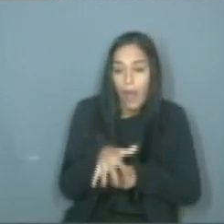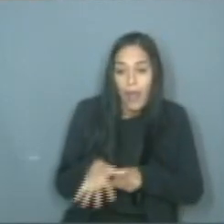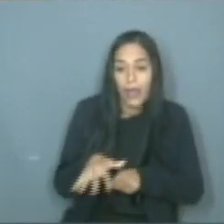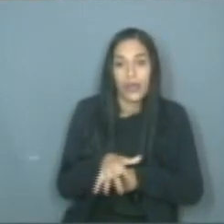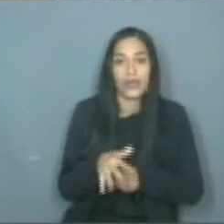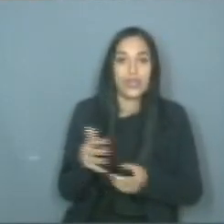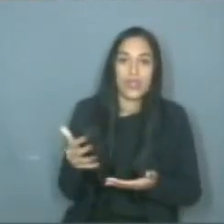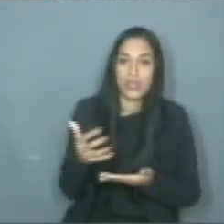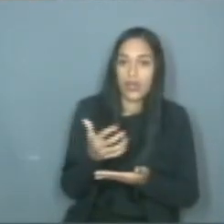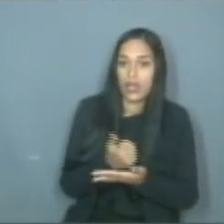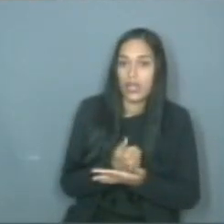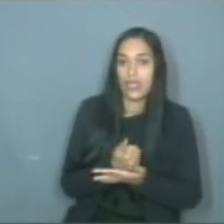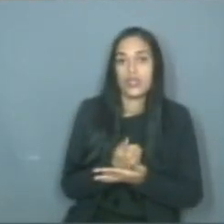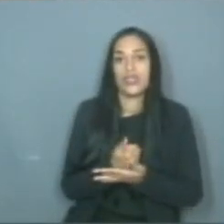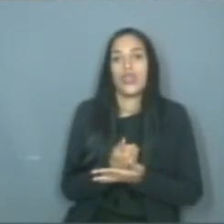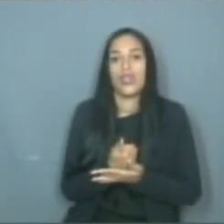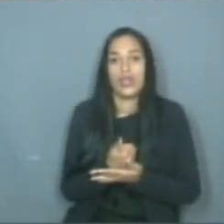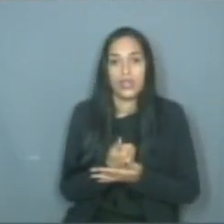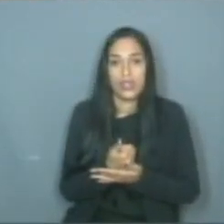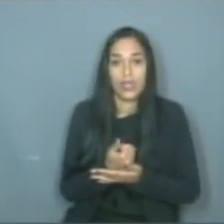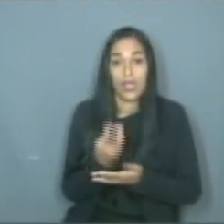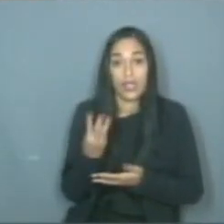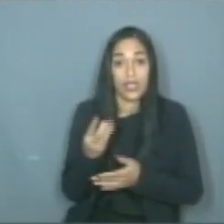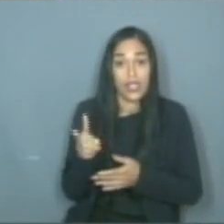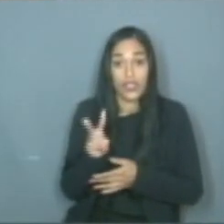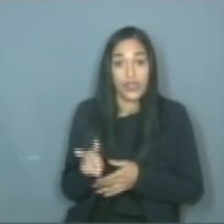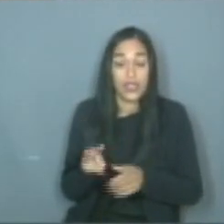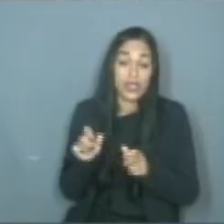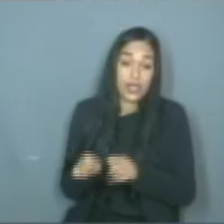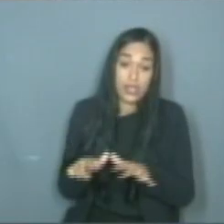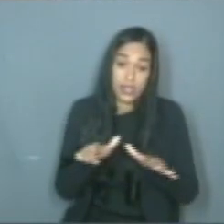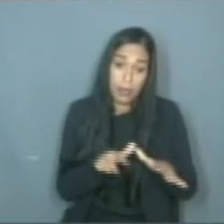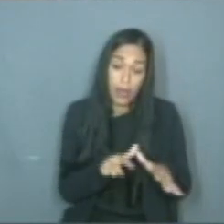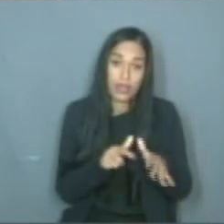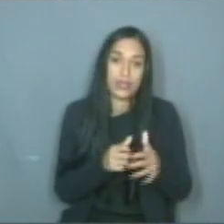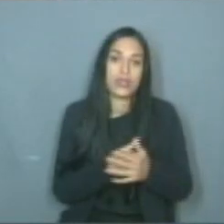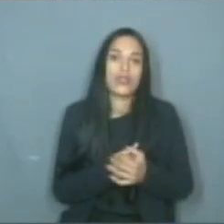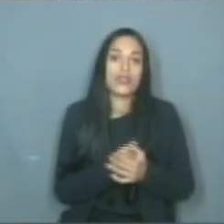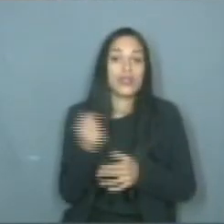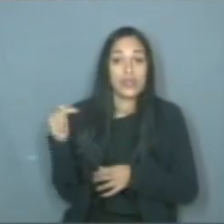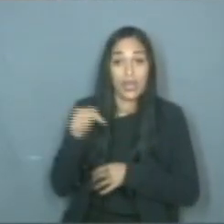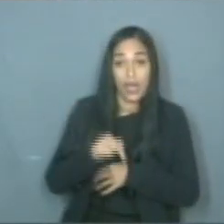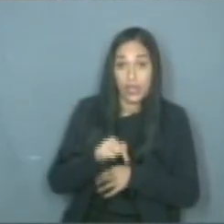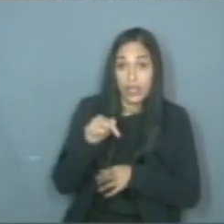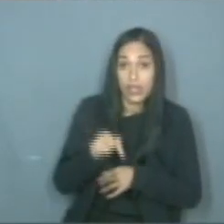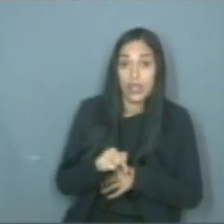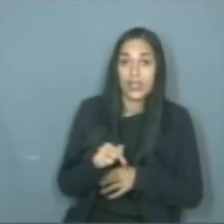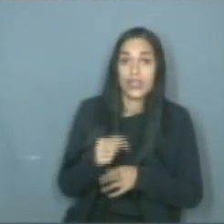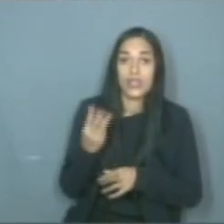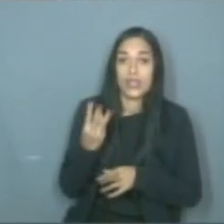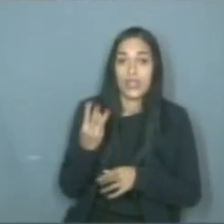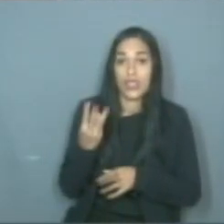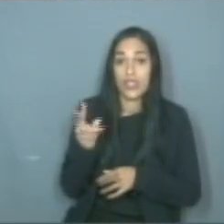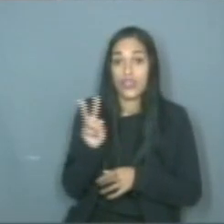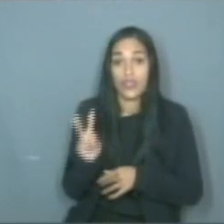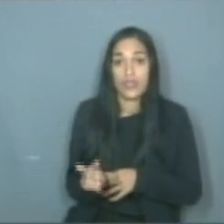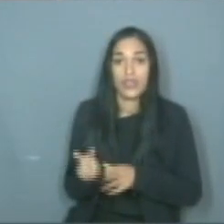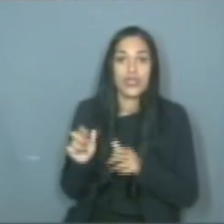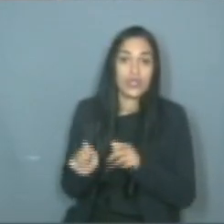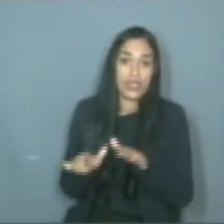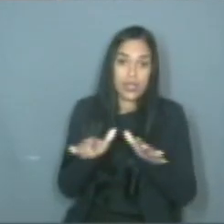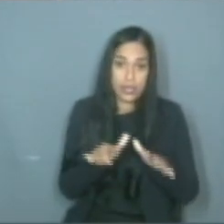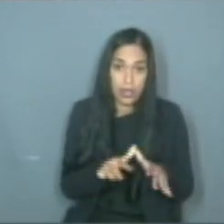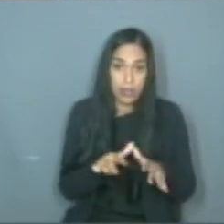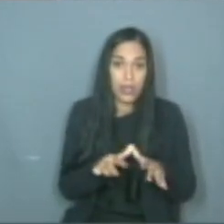por exemplo, o bairro de Boa Viagem, a coleta é feita 3 vezes na semana. E aqui a coleta de lixo 3 vezes na semana.